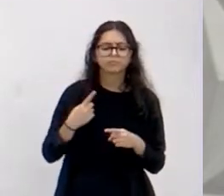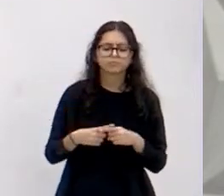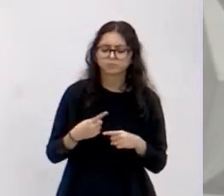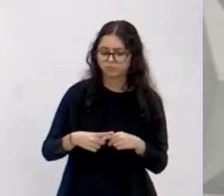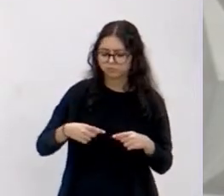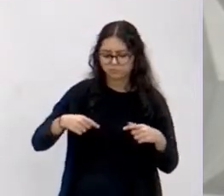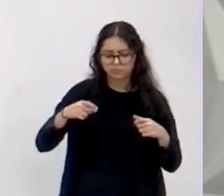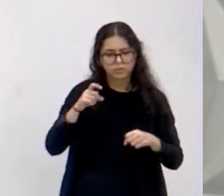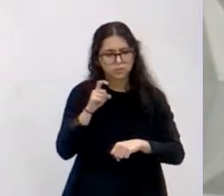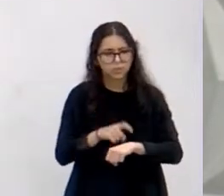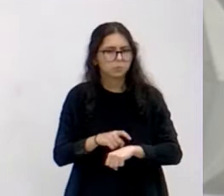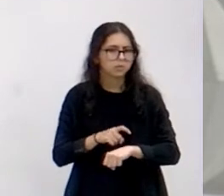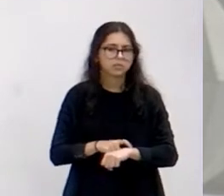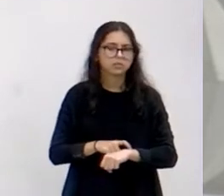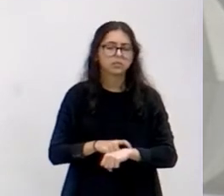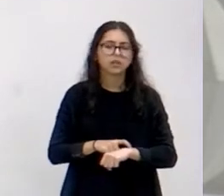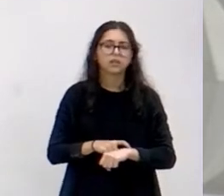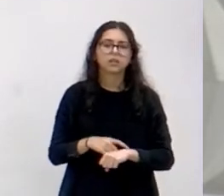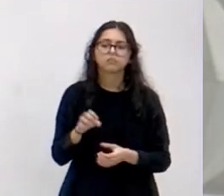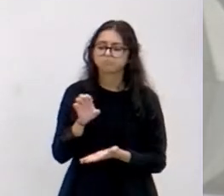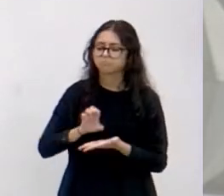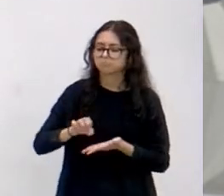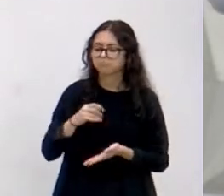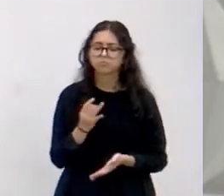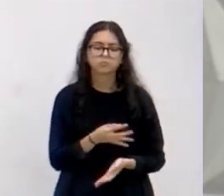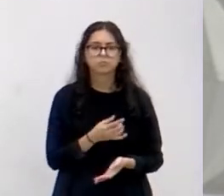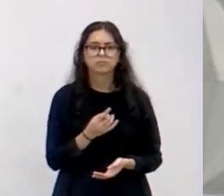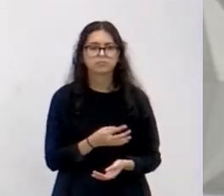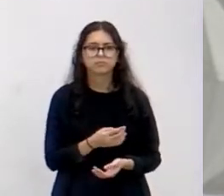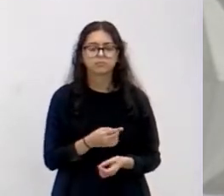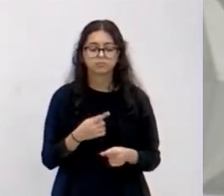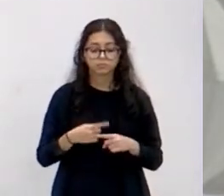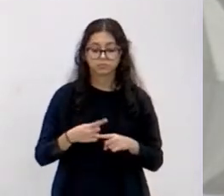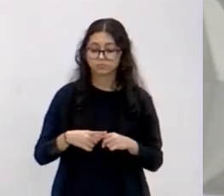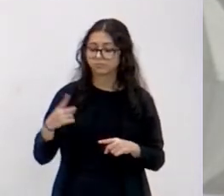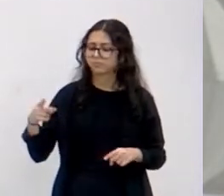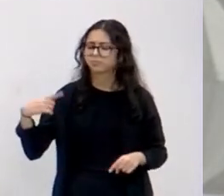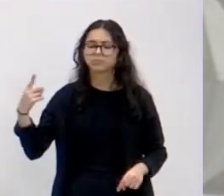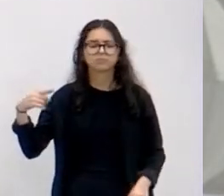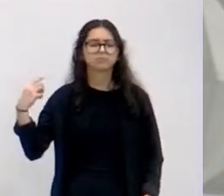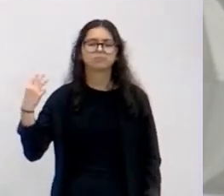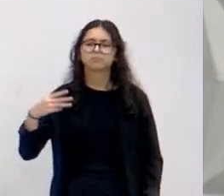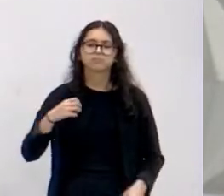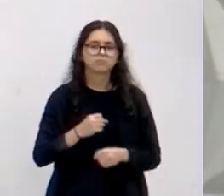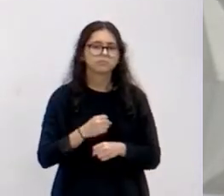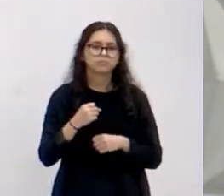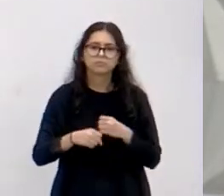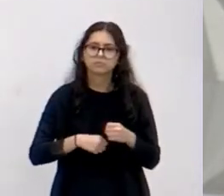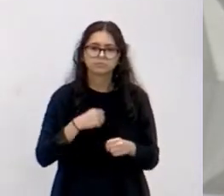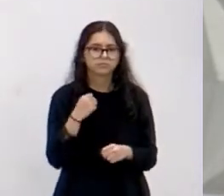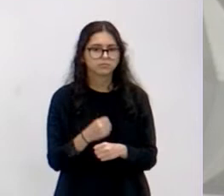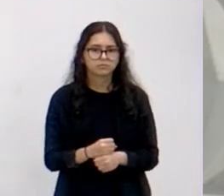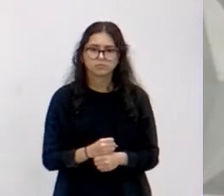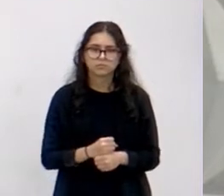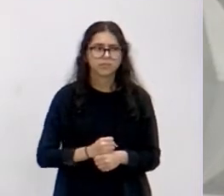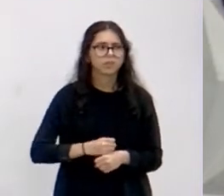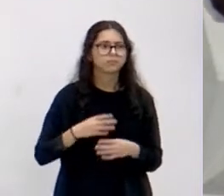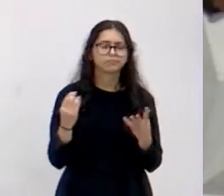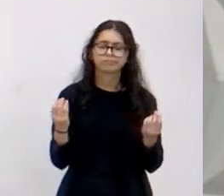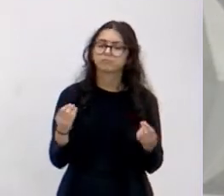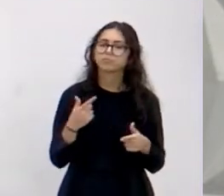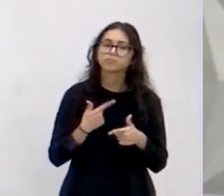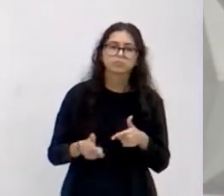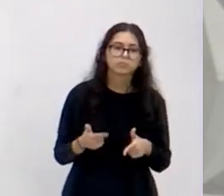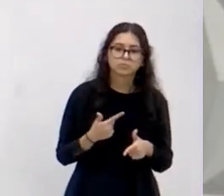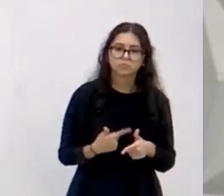porque depois de ter passado três anos vivendo debaixo de perseguição vivendo sob ameaça de